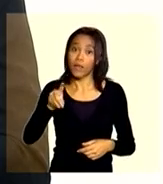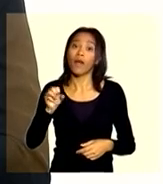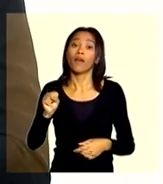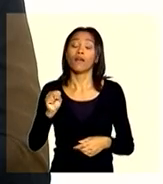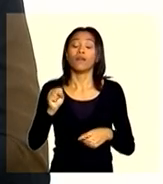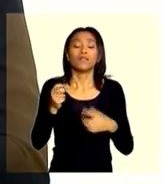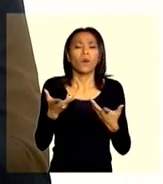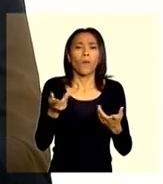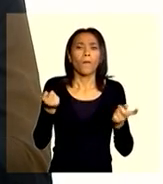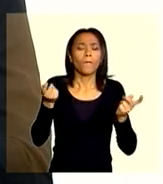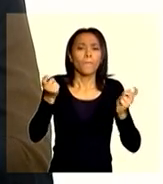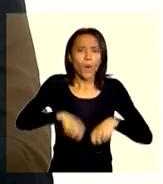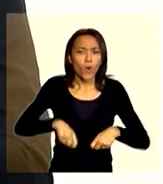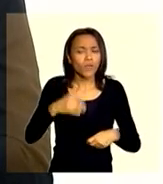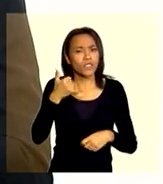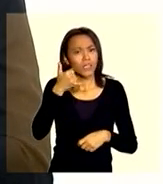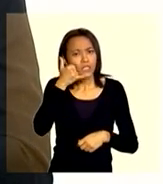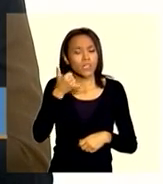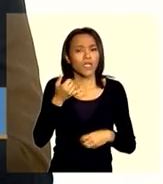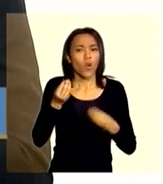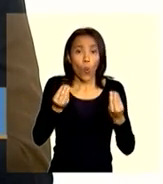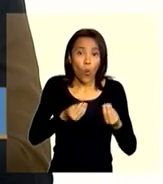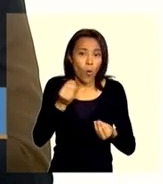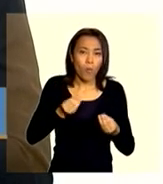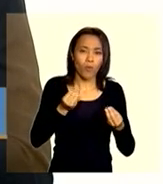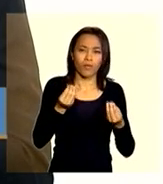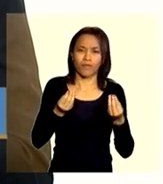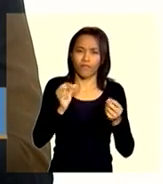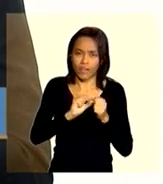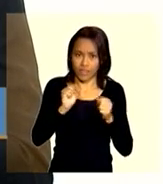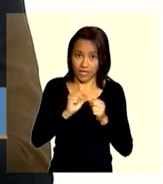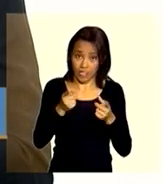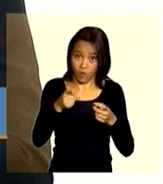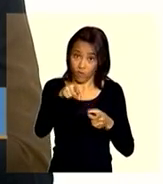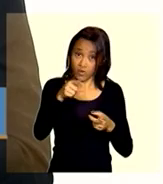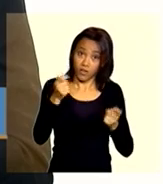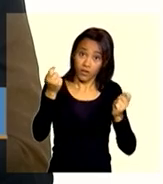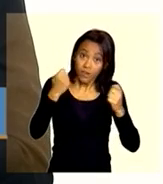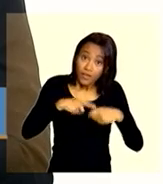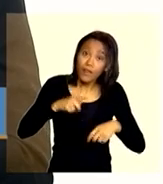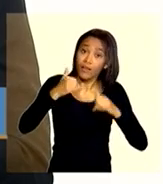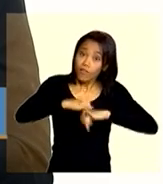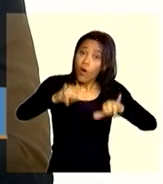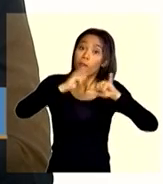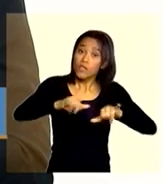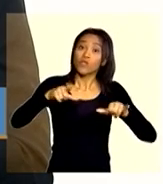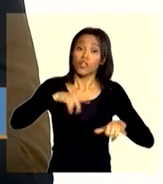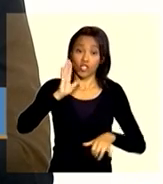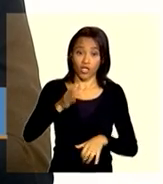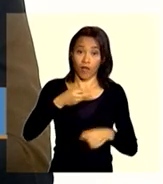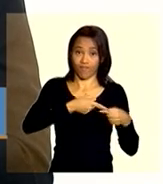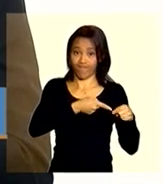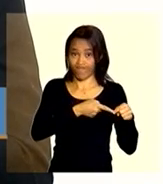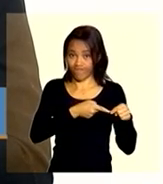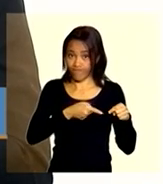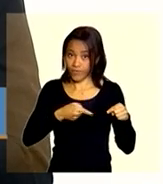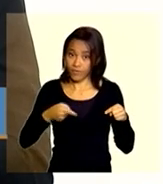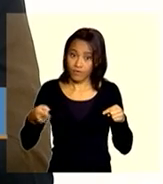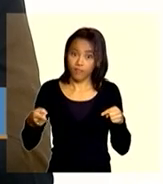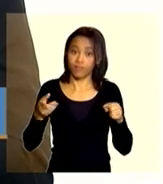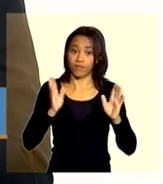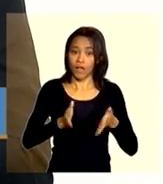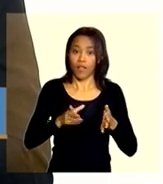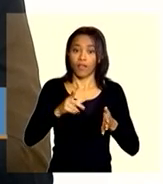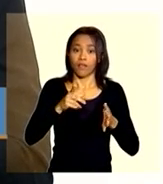informe suas escrevendo passo a passo para as secretarias nós temos esse informe também disponível no nosso site no site da Rede suas